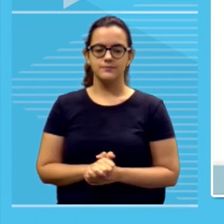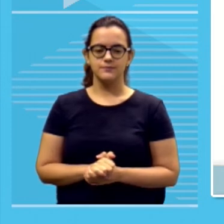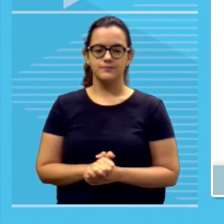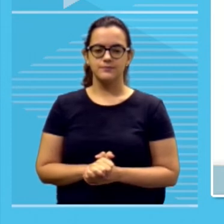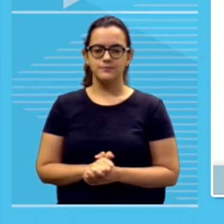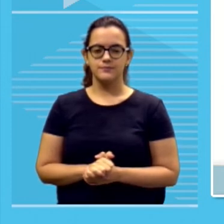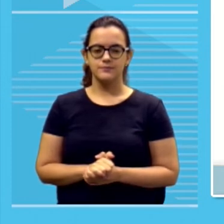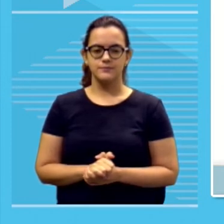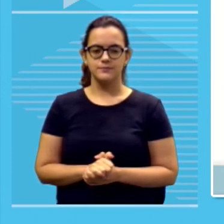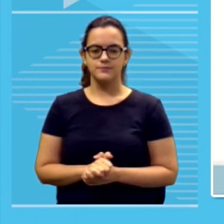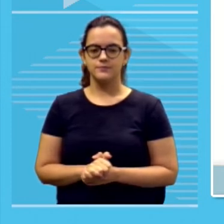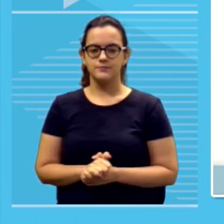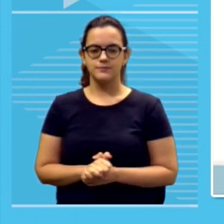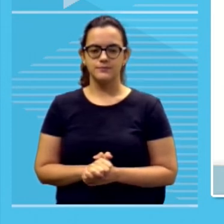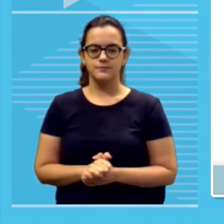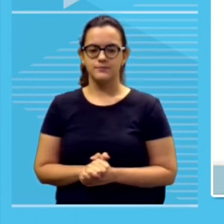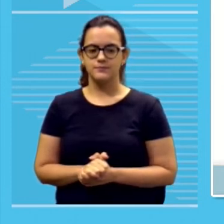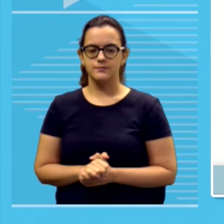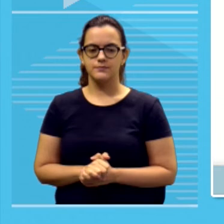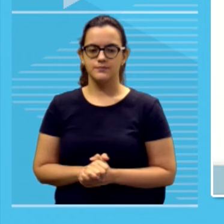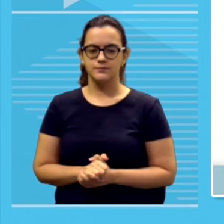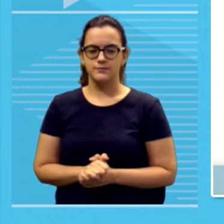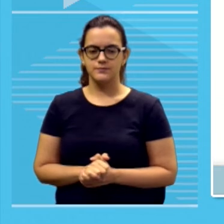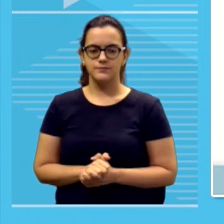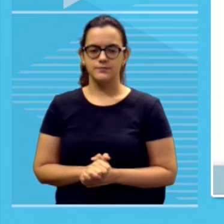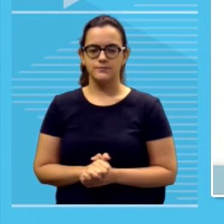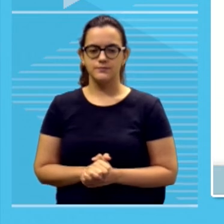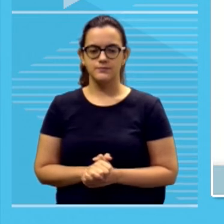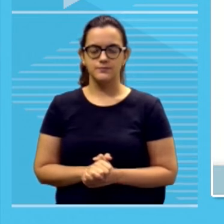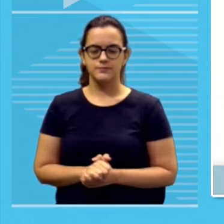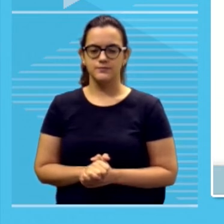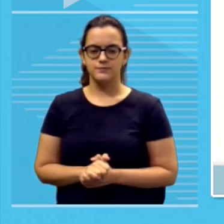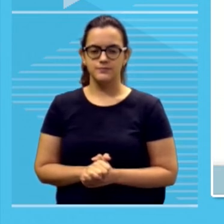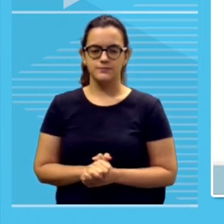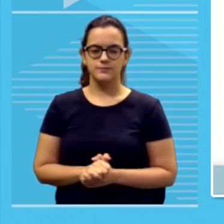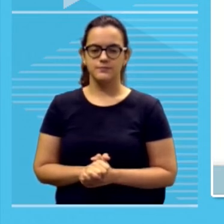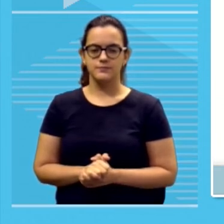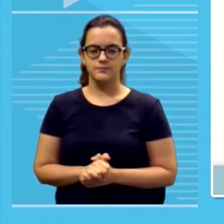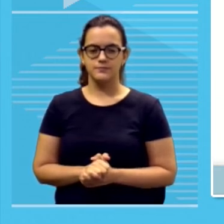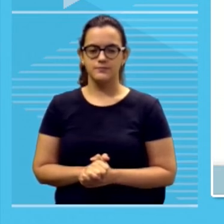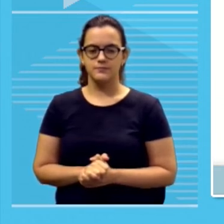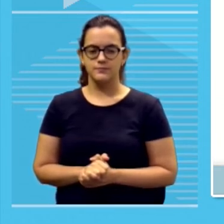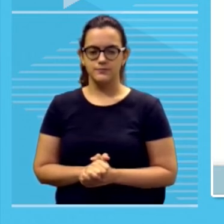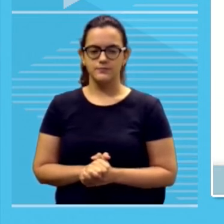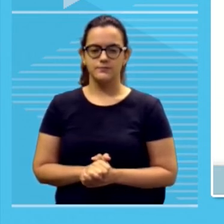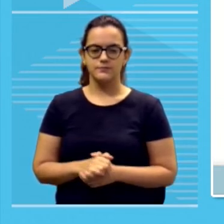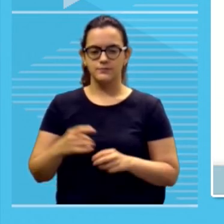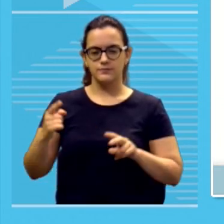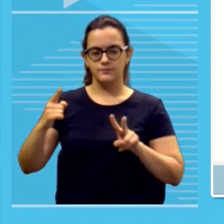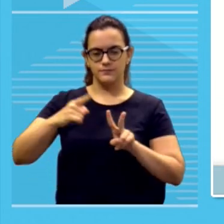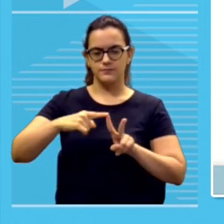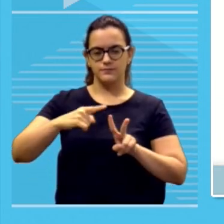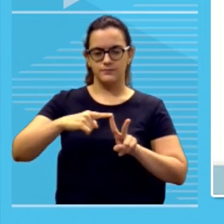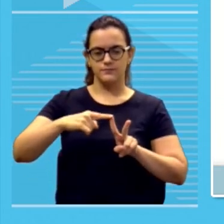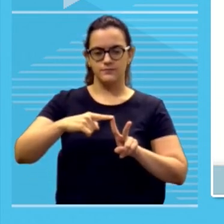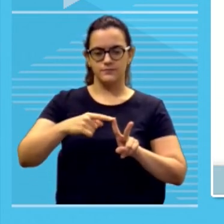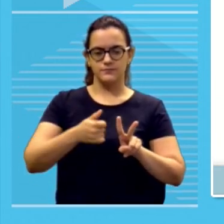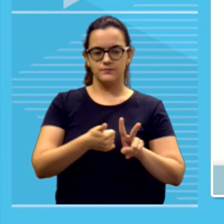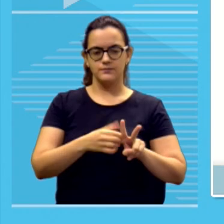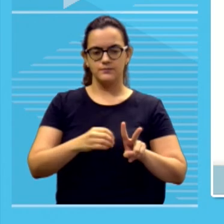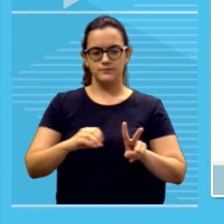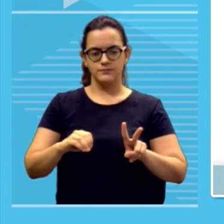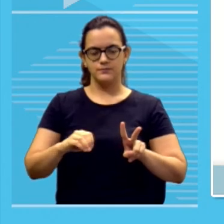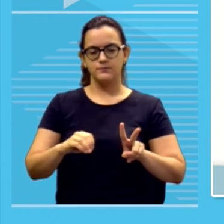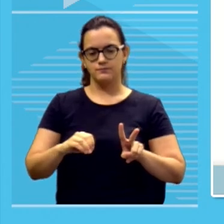distância do a para o b ficou a raiz de 100 e vai ser exatamente